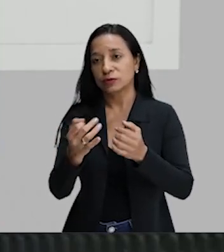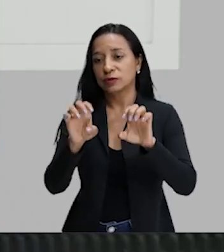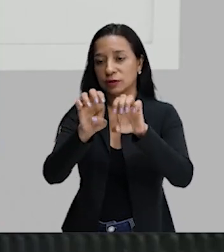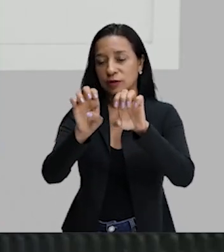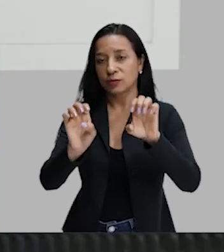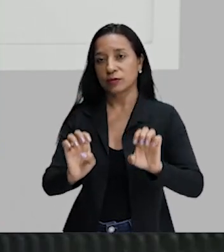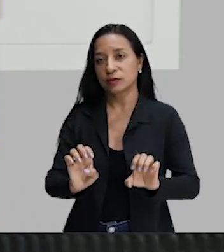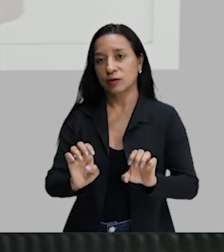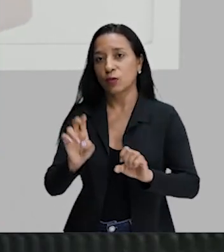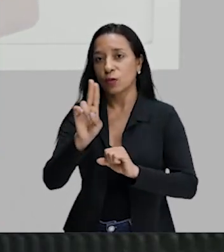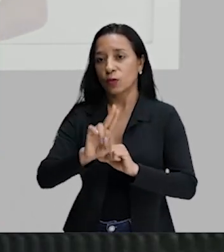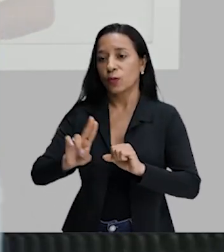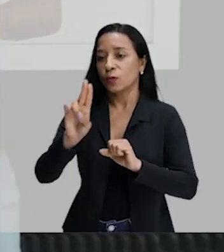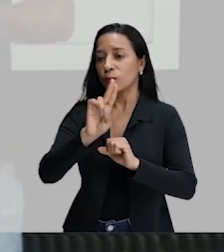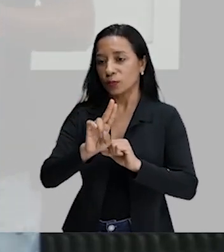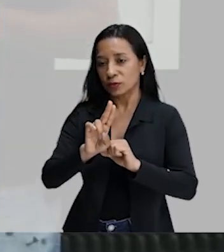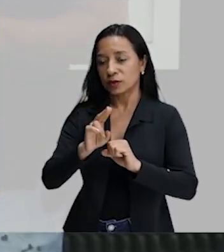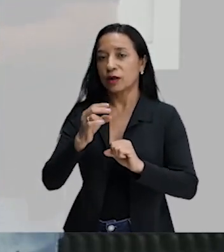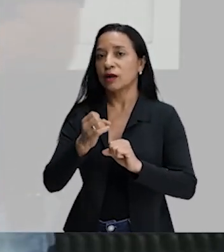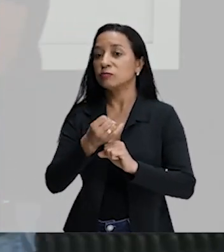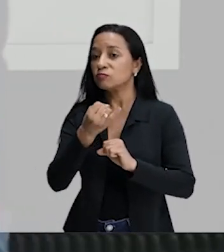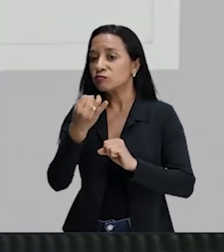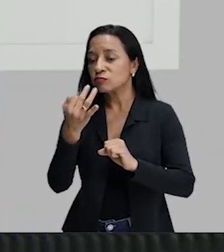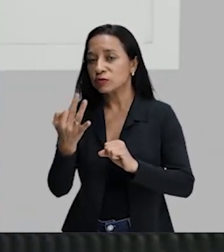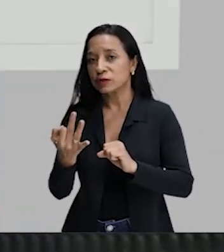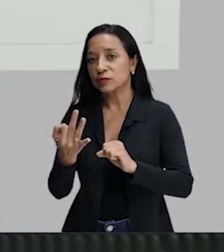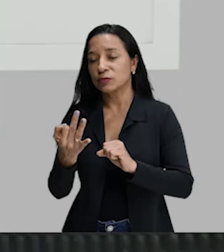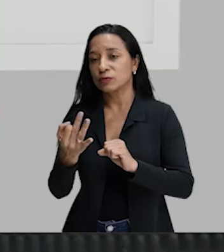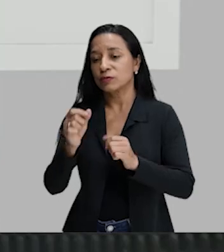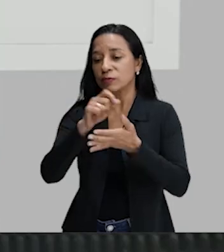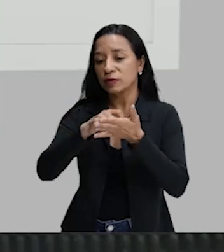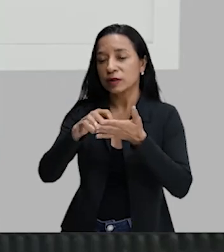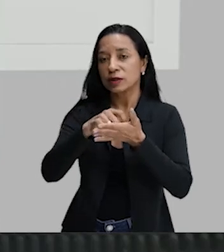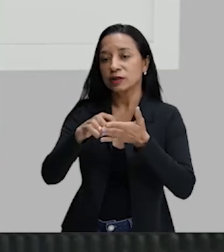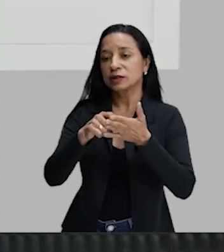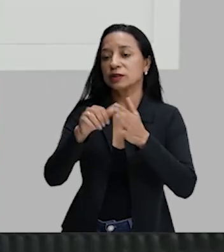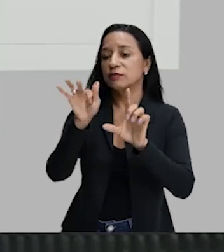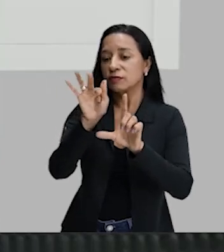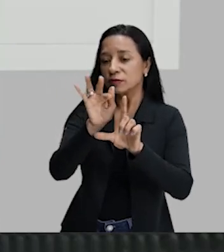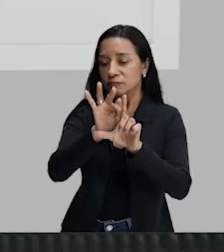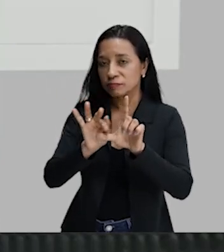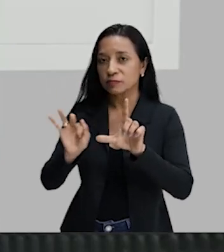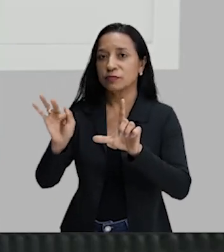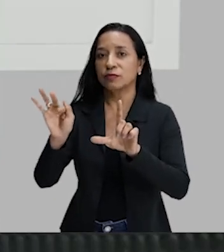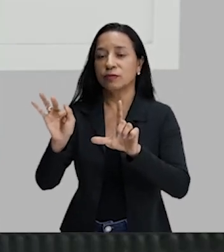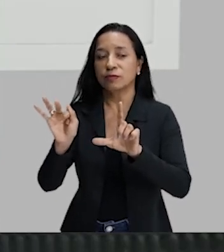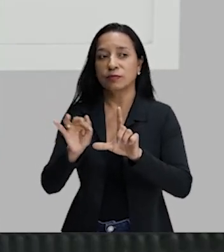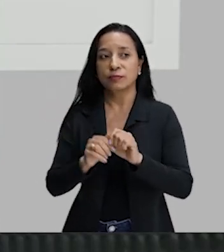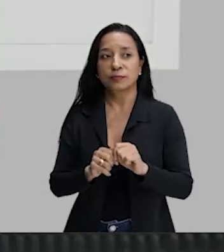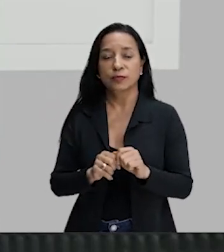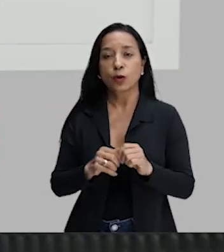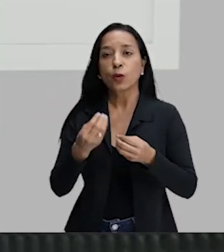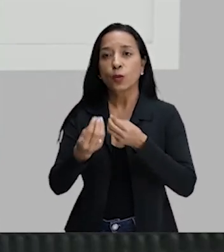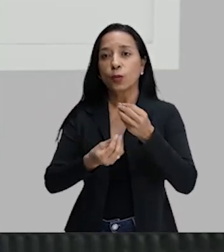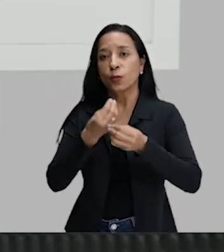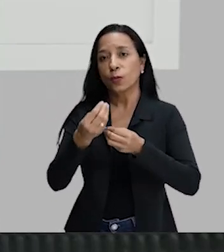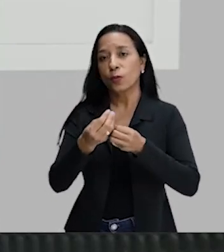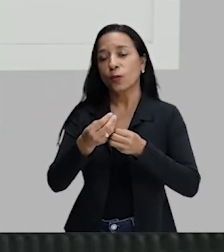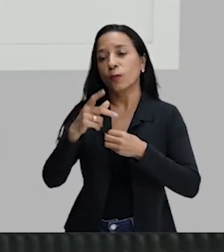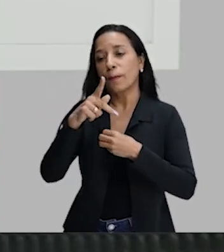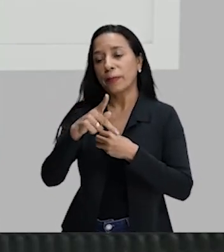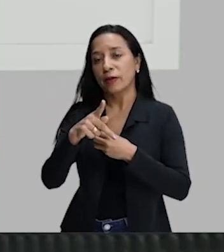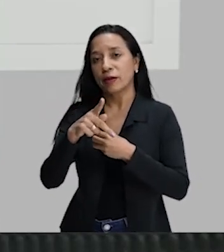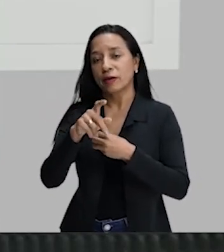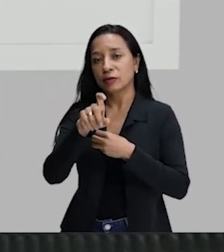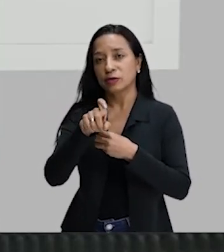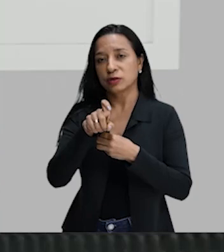aqui. Ó. Tá? Então, como é que vai ficar esse polinômio px? Ó? Então, px vai ser